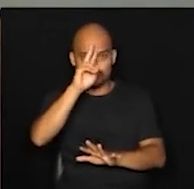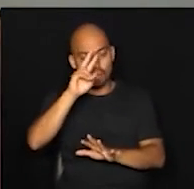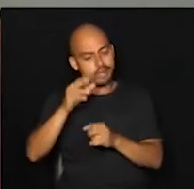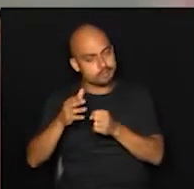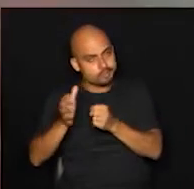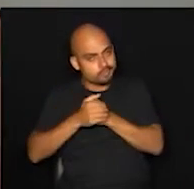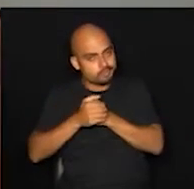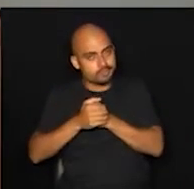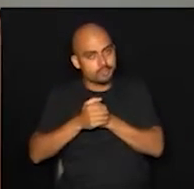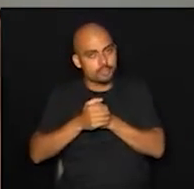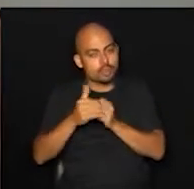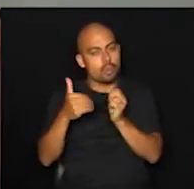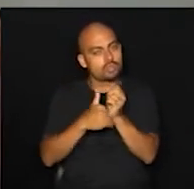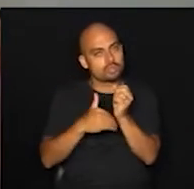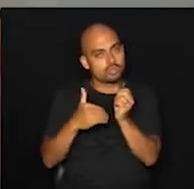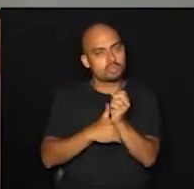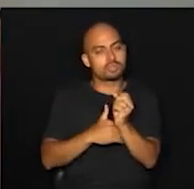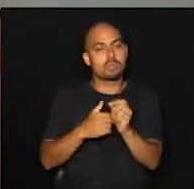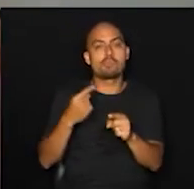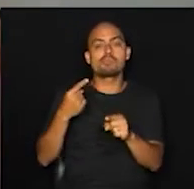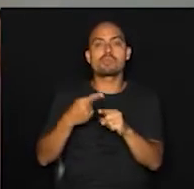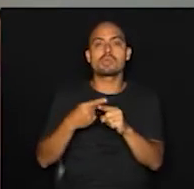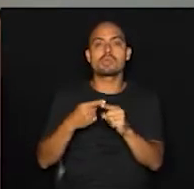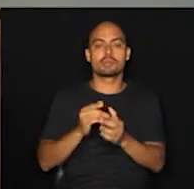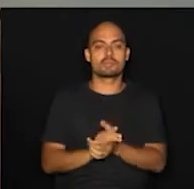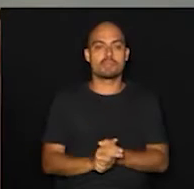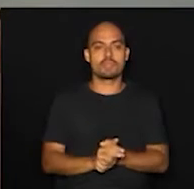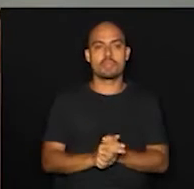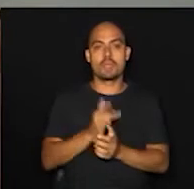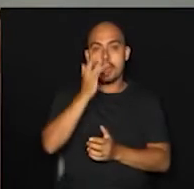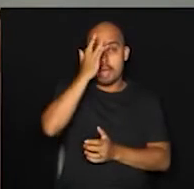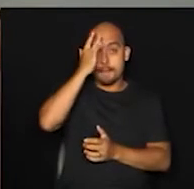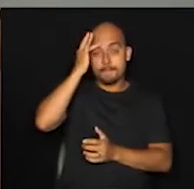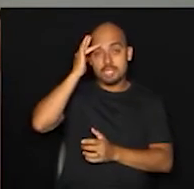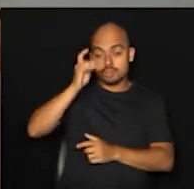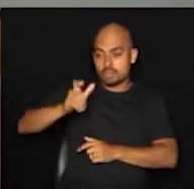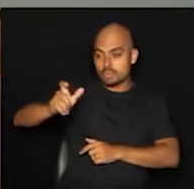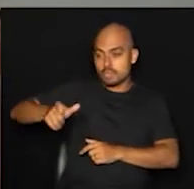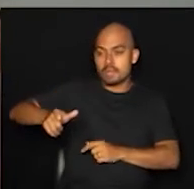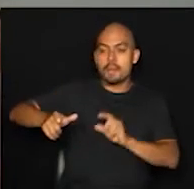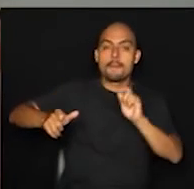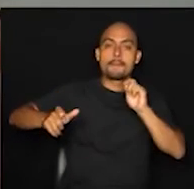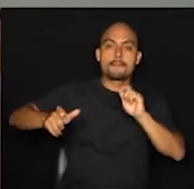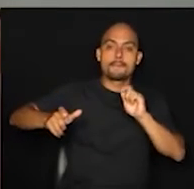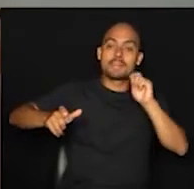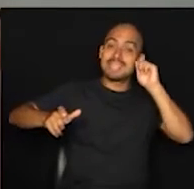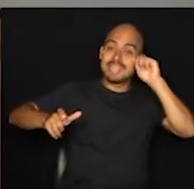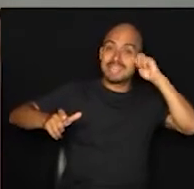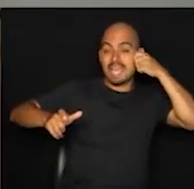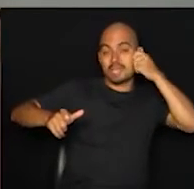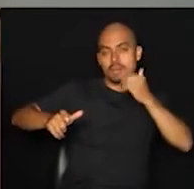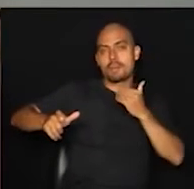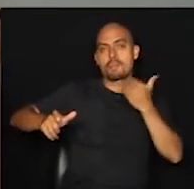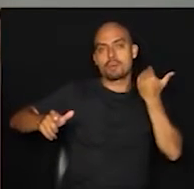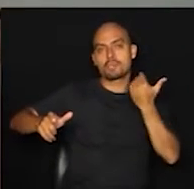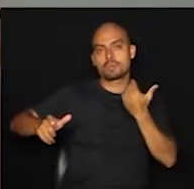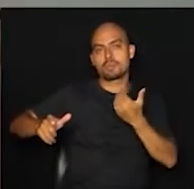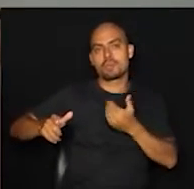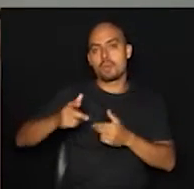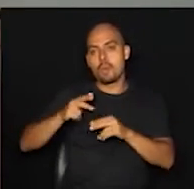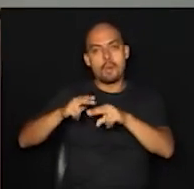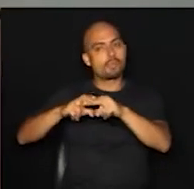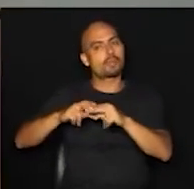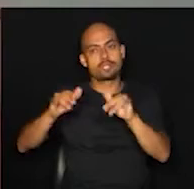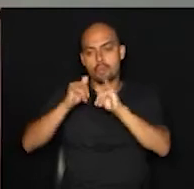contadas. Por quê? Porque quem morreu não era branco. Então, isso é muito louco. E hoje em dia o movimento